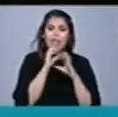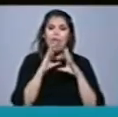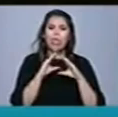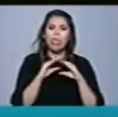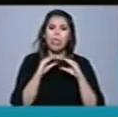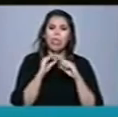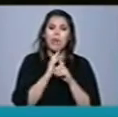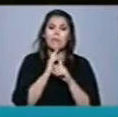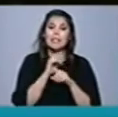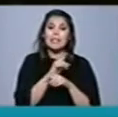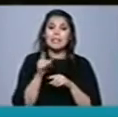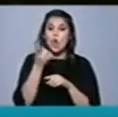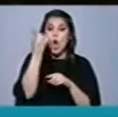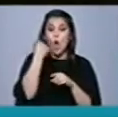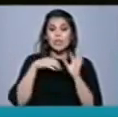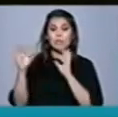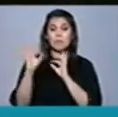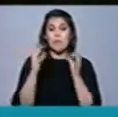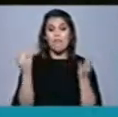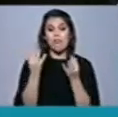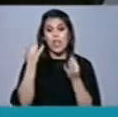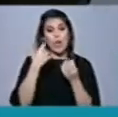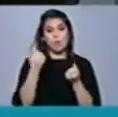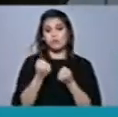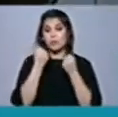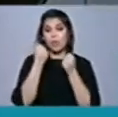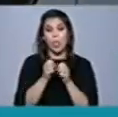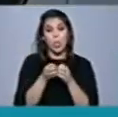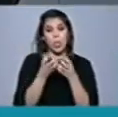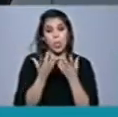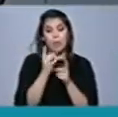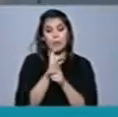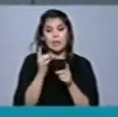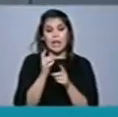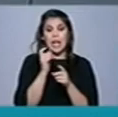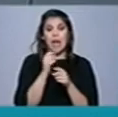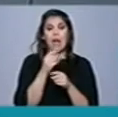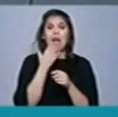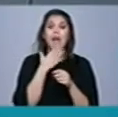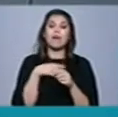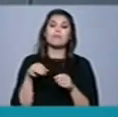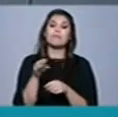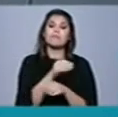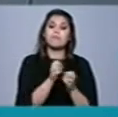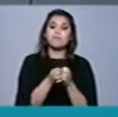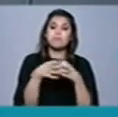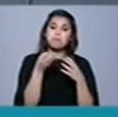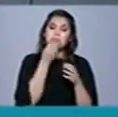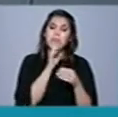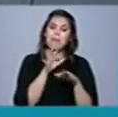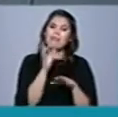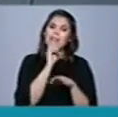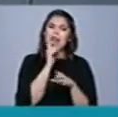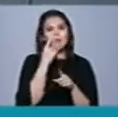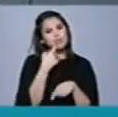abrir. Esta massa foi feita ontem, provavelmente eu já não vou conseguir que ela abra, até porque a ação do fermento já se perdeu, mas pronto, dá para